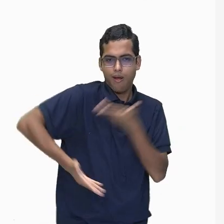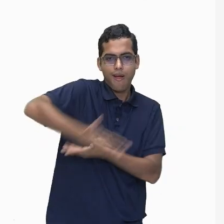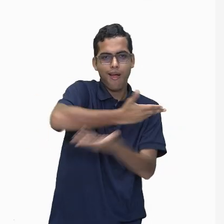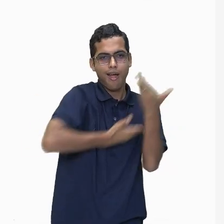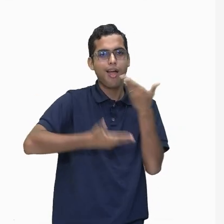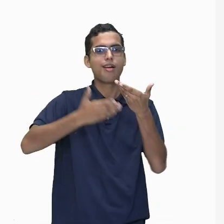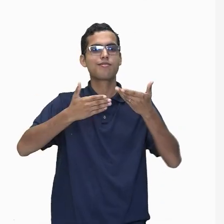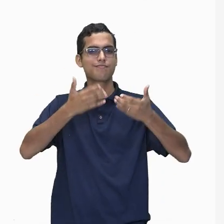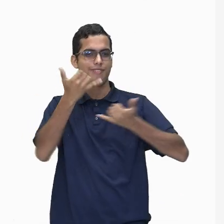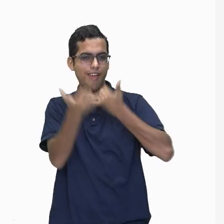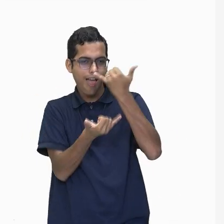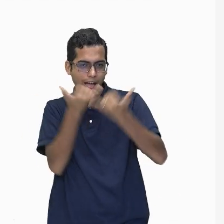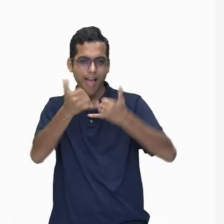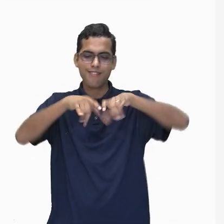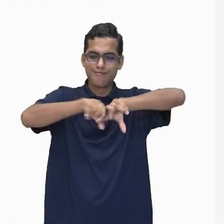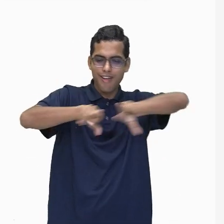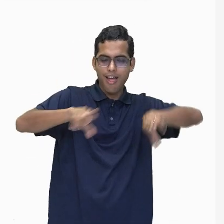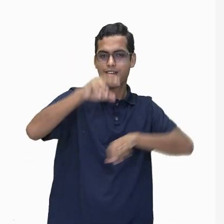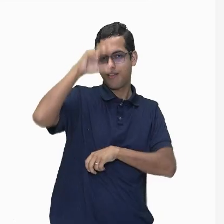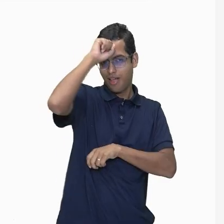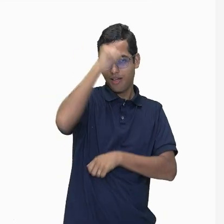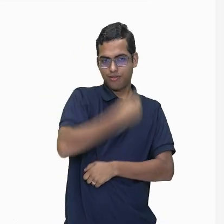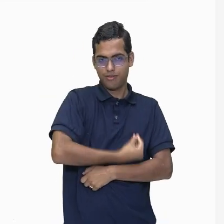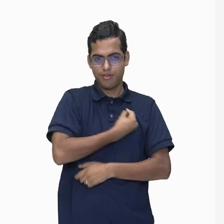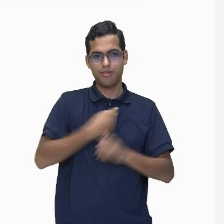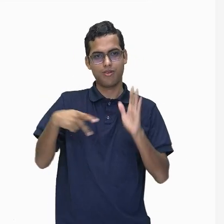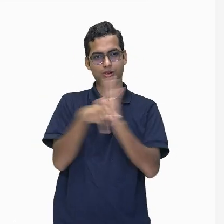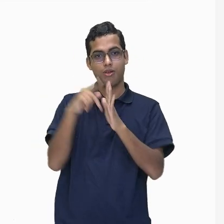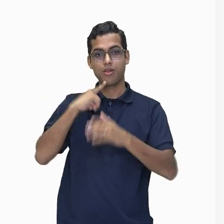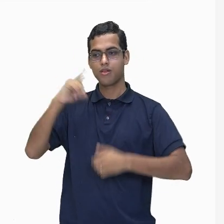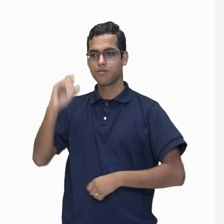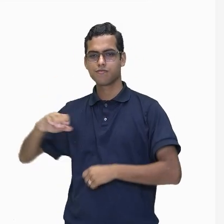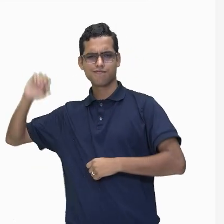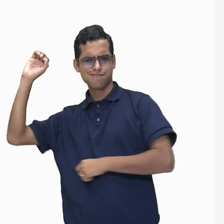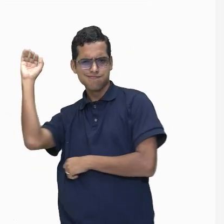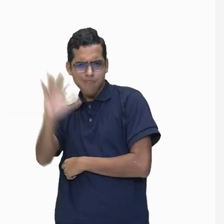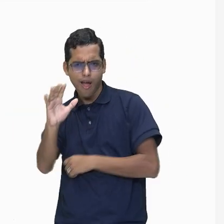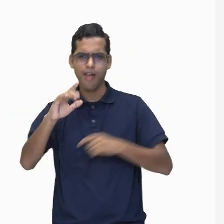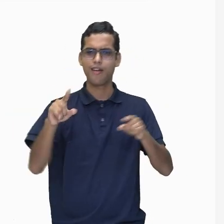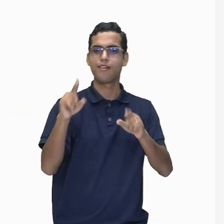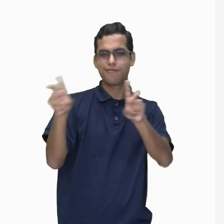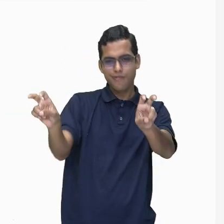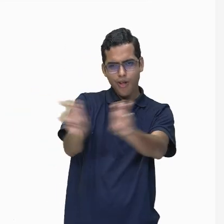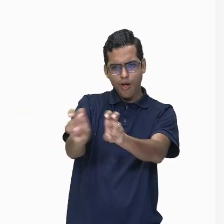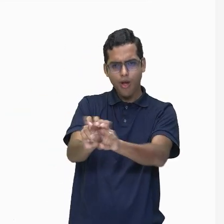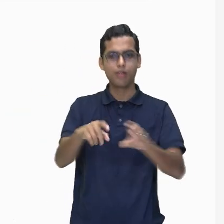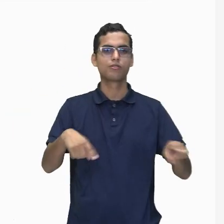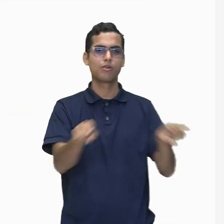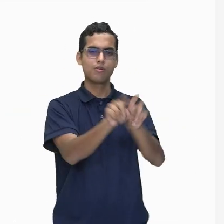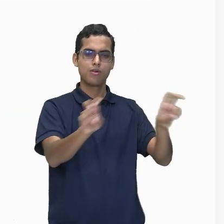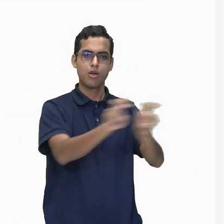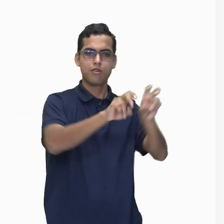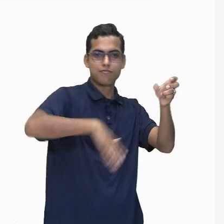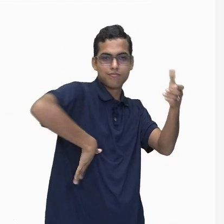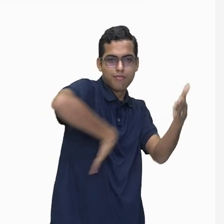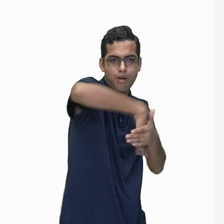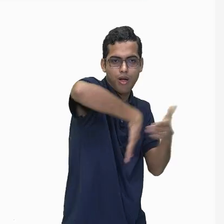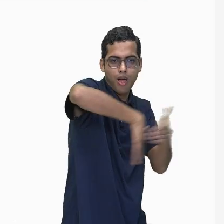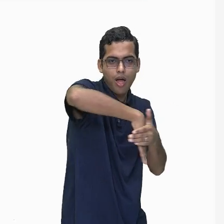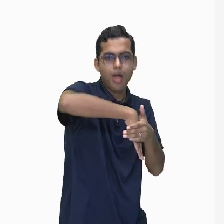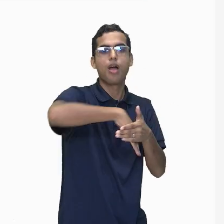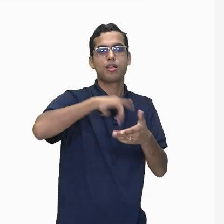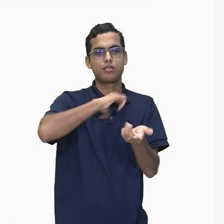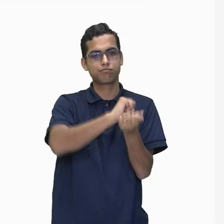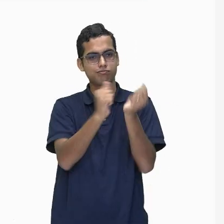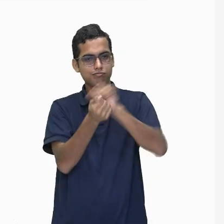Handball e futsal fazem parte dessa rotina, adaptados às condições locais e aos